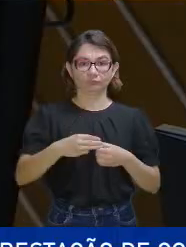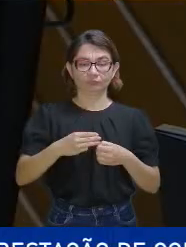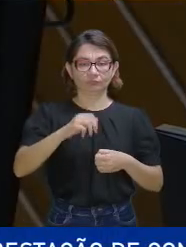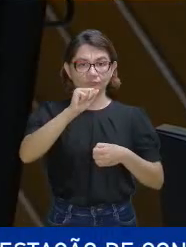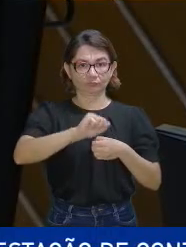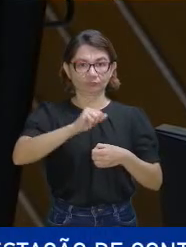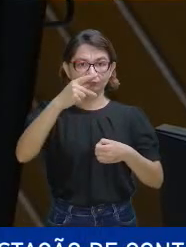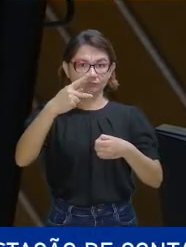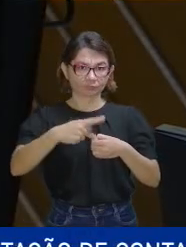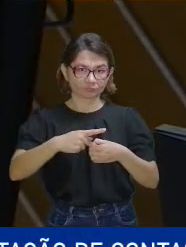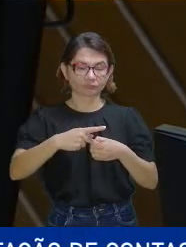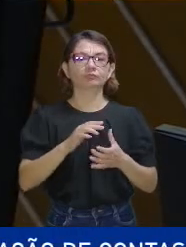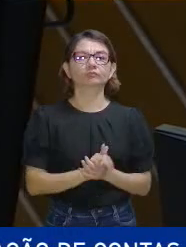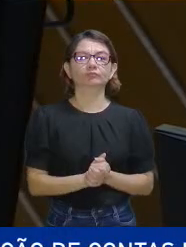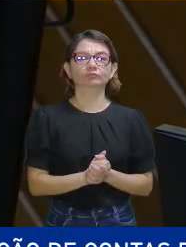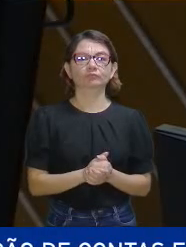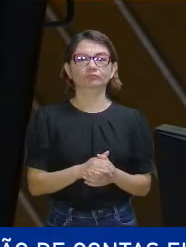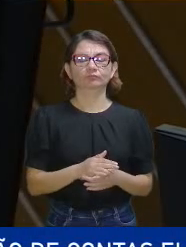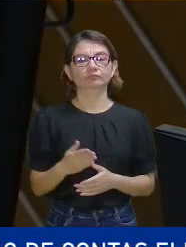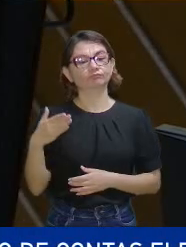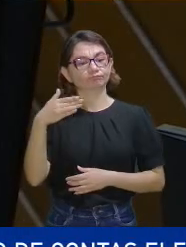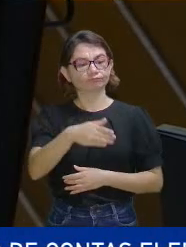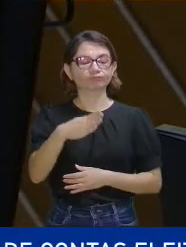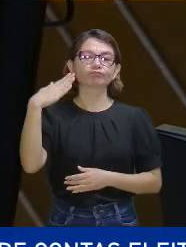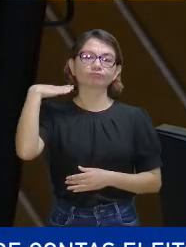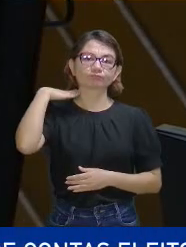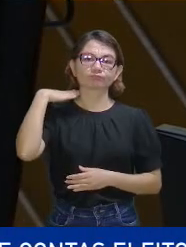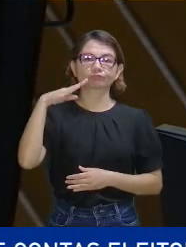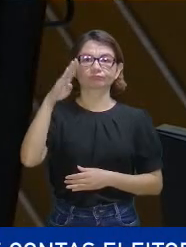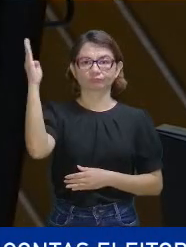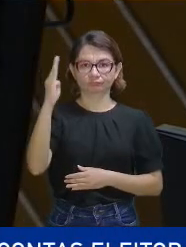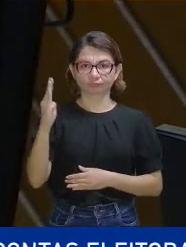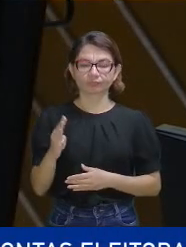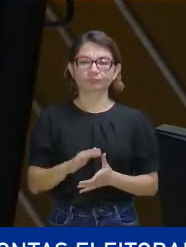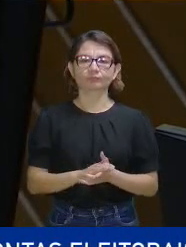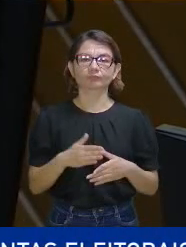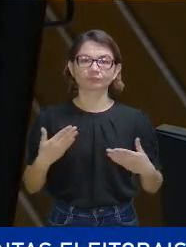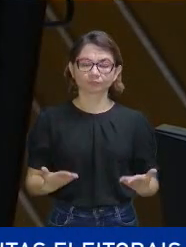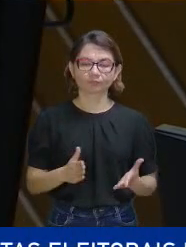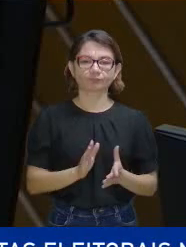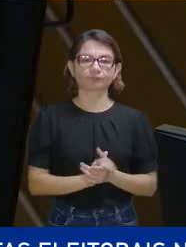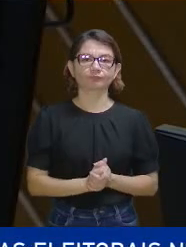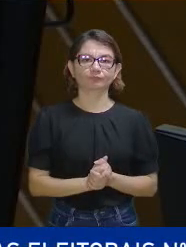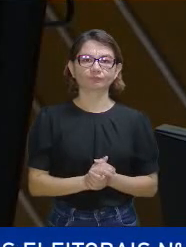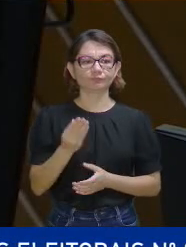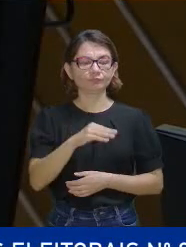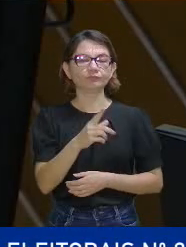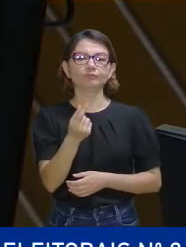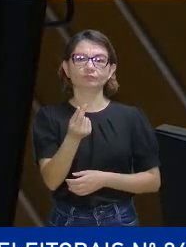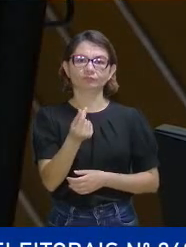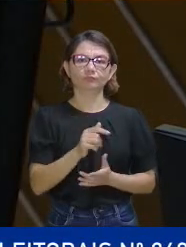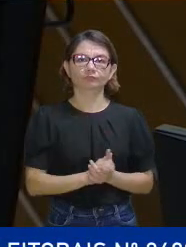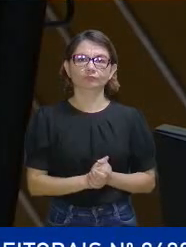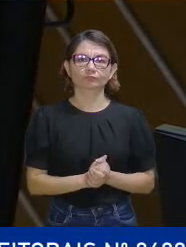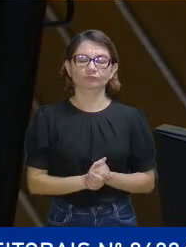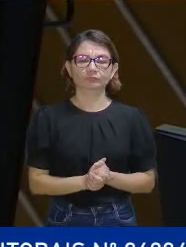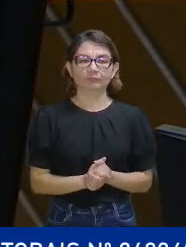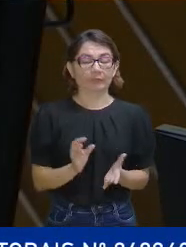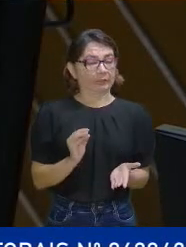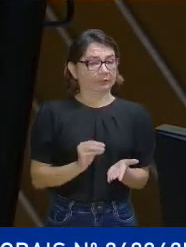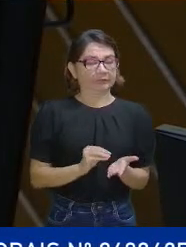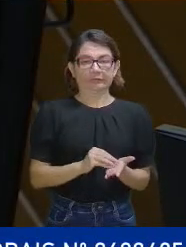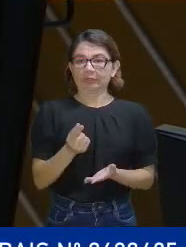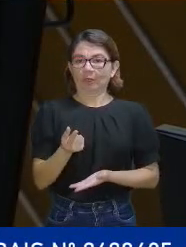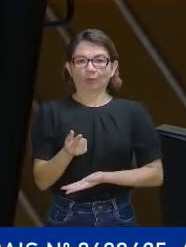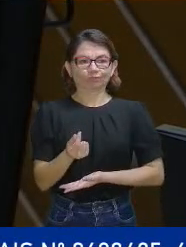quarta operações sessão bancárias. judiciária Desse ordinária do modo, o TRP. depósito em dinheiro foi a Na única barra geolada alternativa inferior, viável 1. Recurso diante da eleitoral na inexistência de prestação de estrutura contas eleitorais, bancária número do